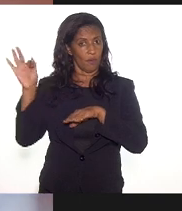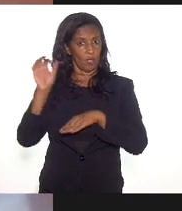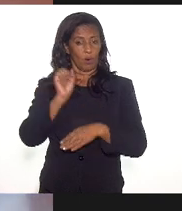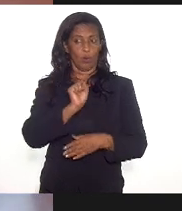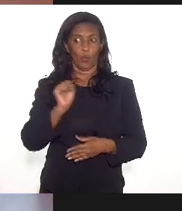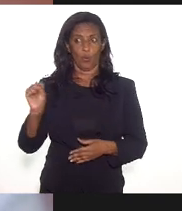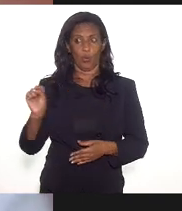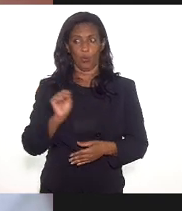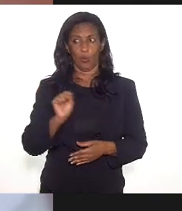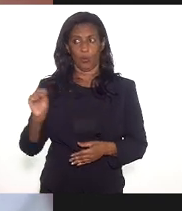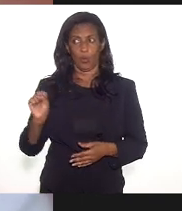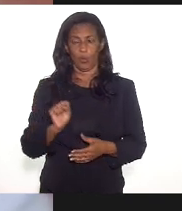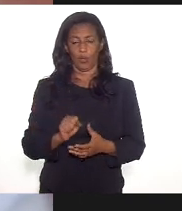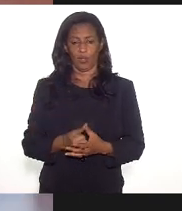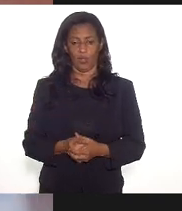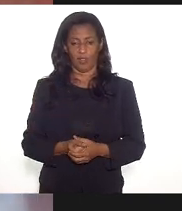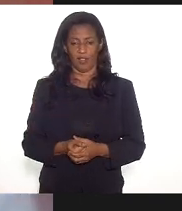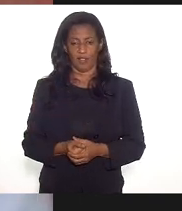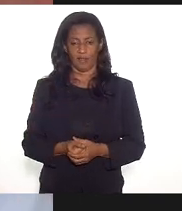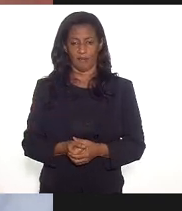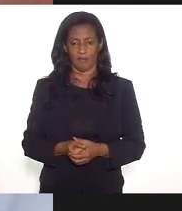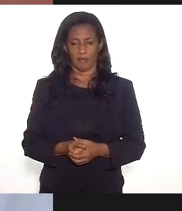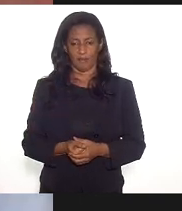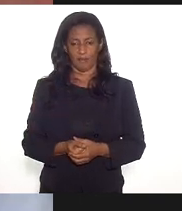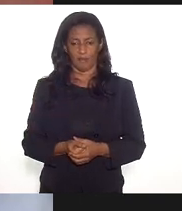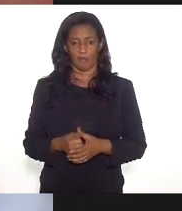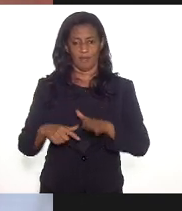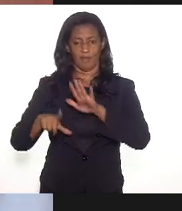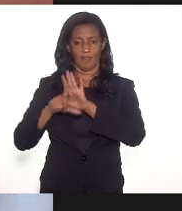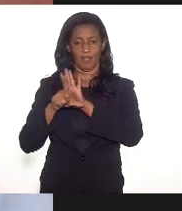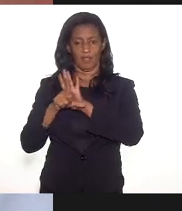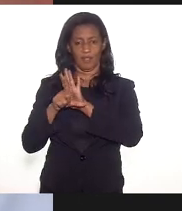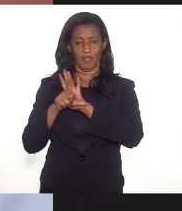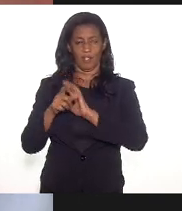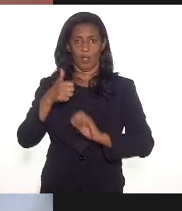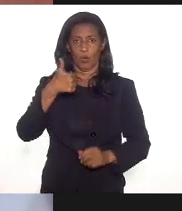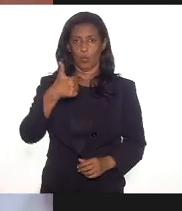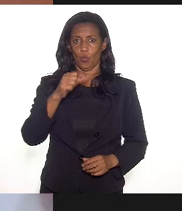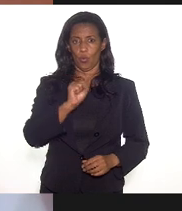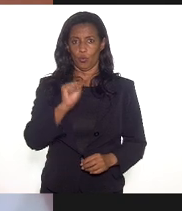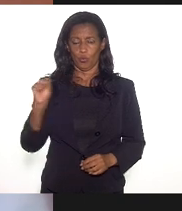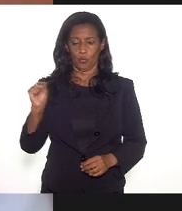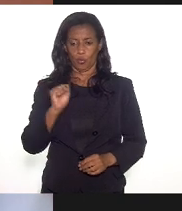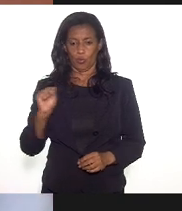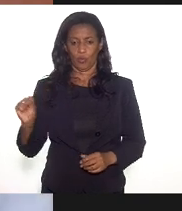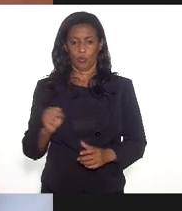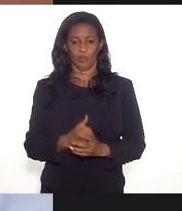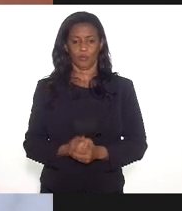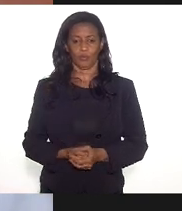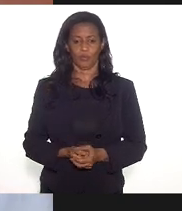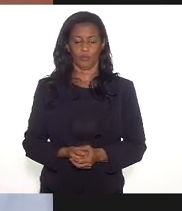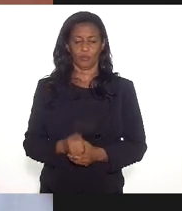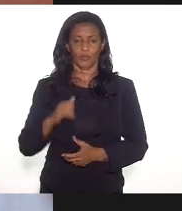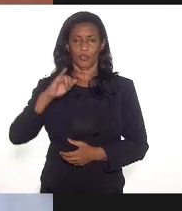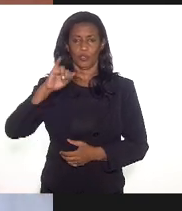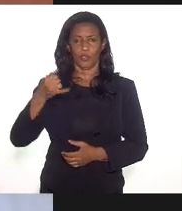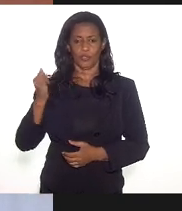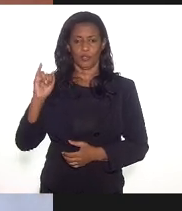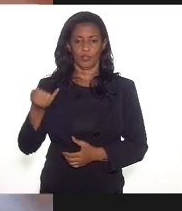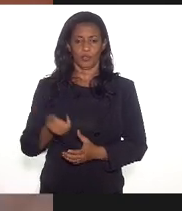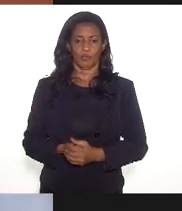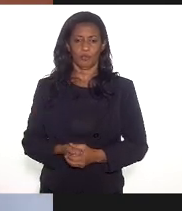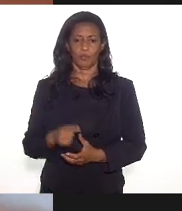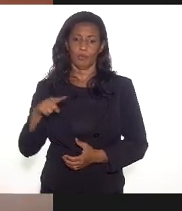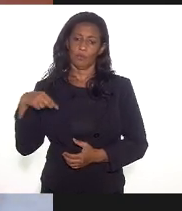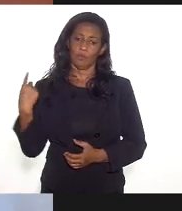e regulamentado por nós aqui pela lei de 188, aqui de janeiro,